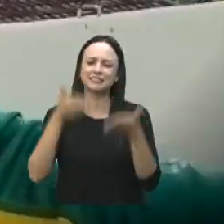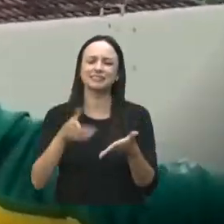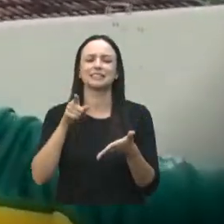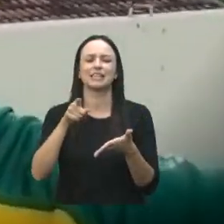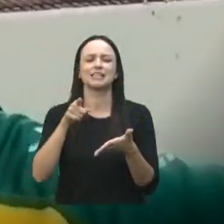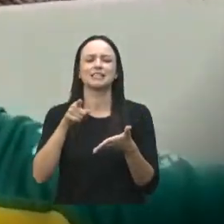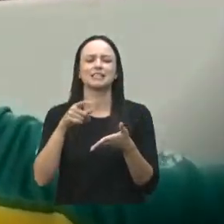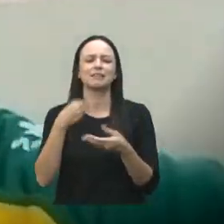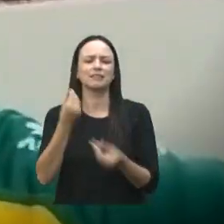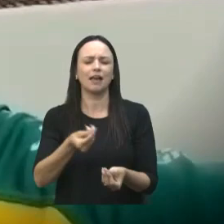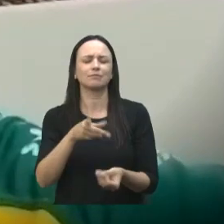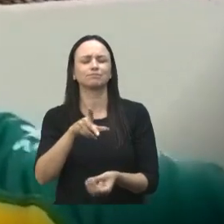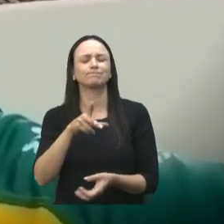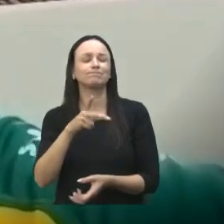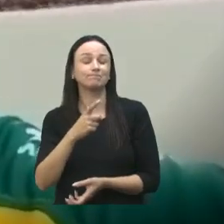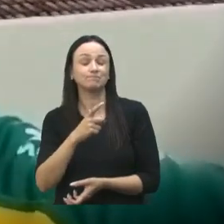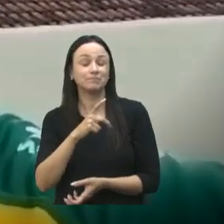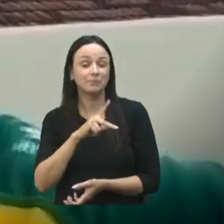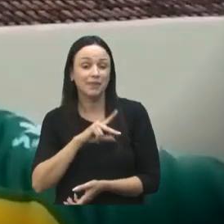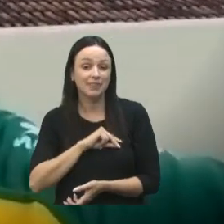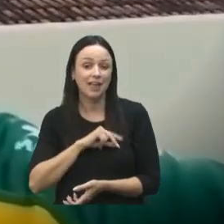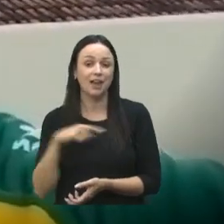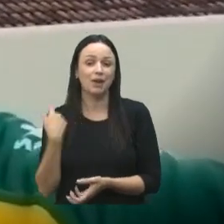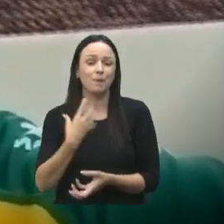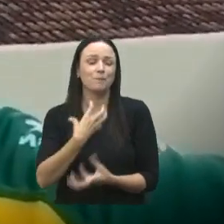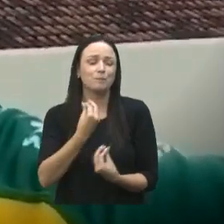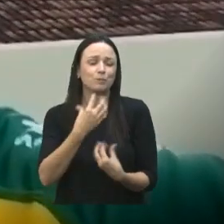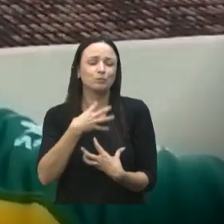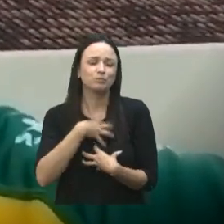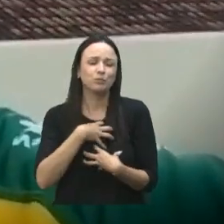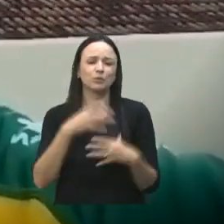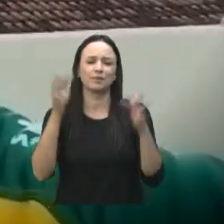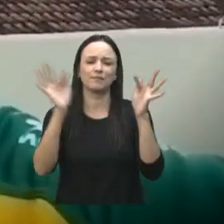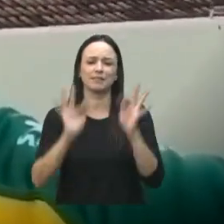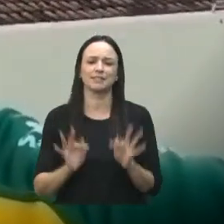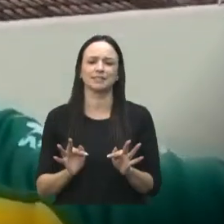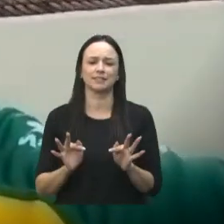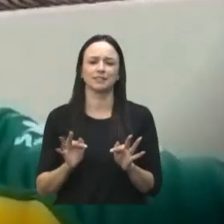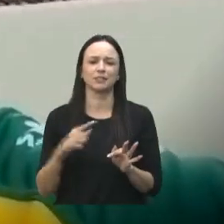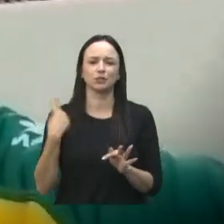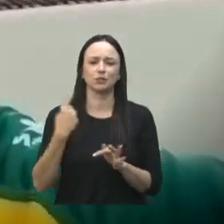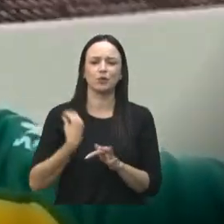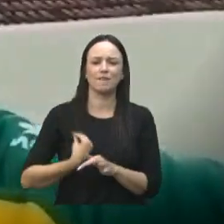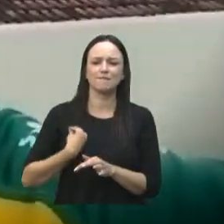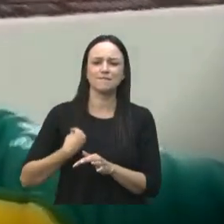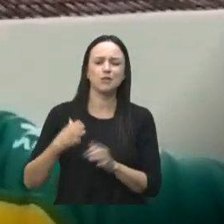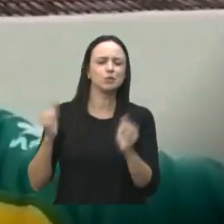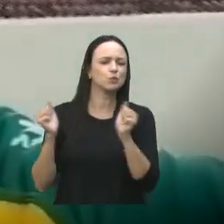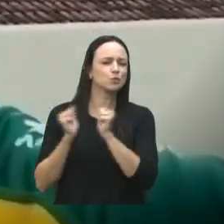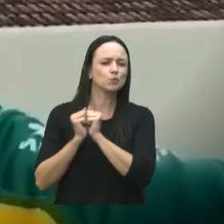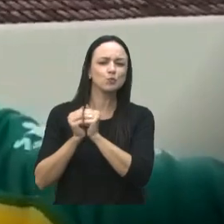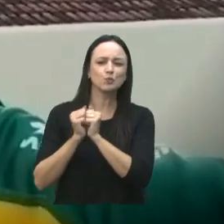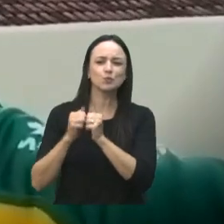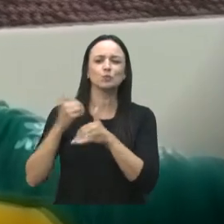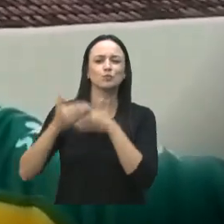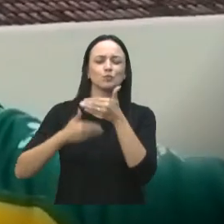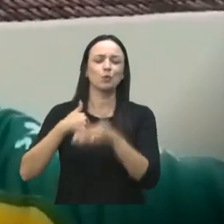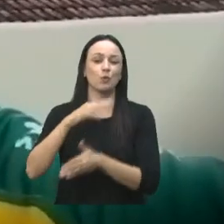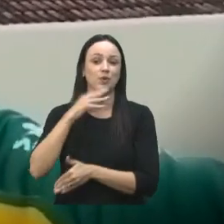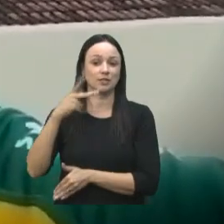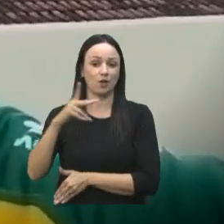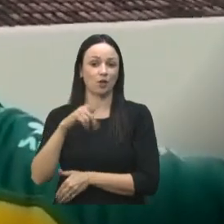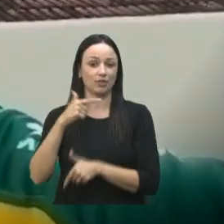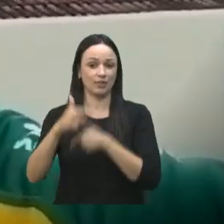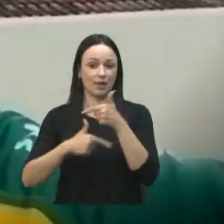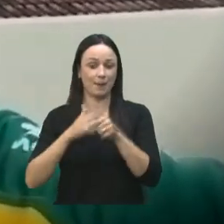essa medalha. Ficamos muito felizes, porque toda a nossa vida correria juntos. Conheço o teu trabalho. Há